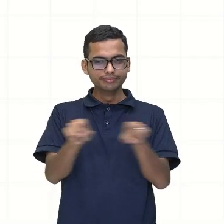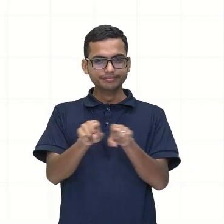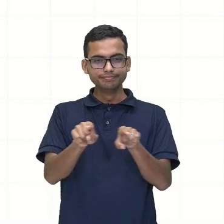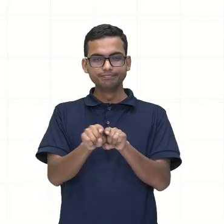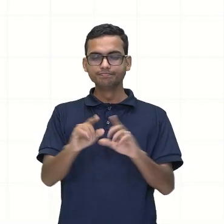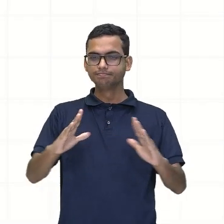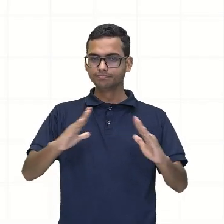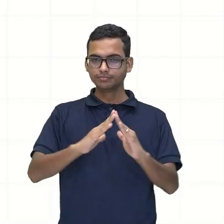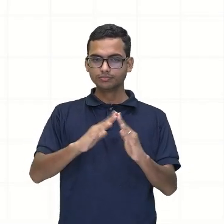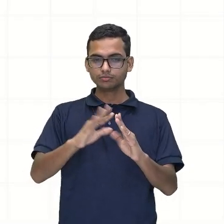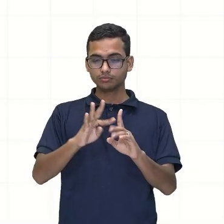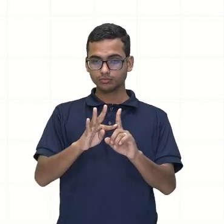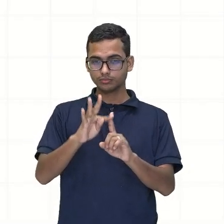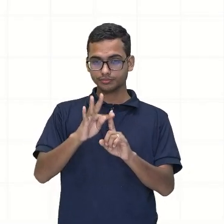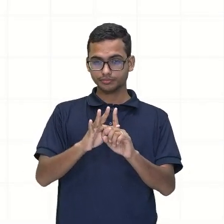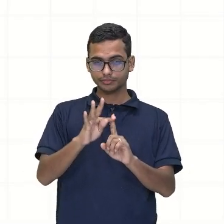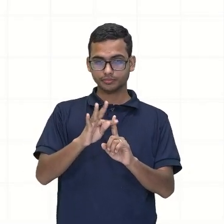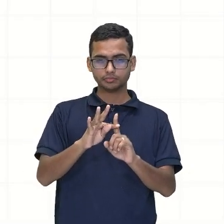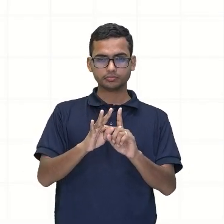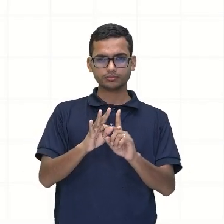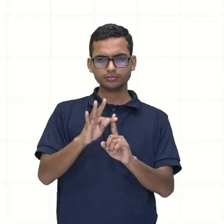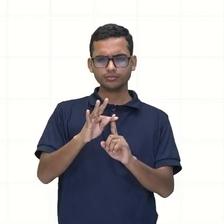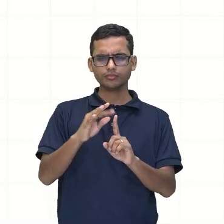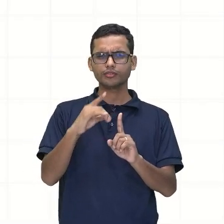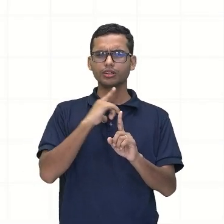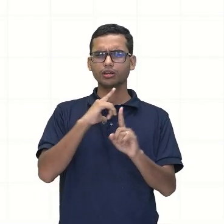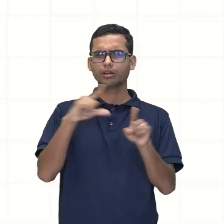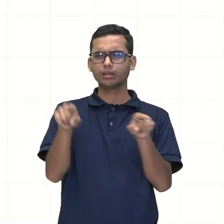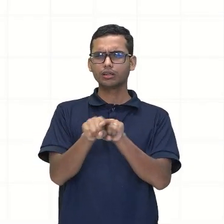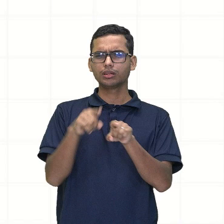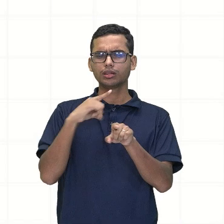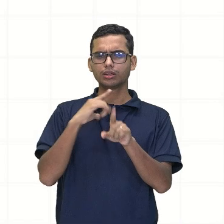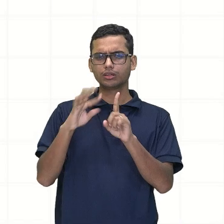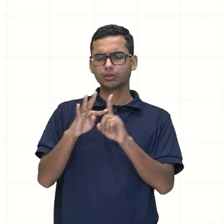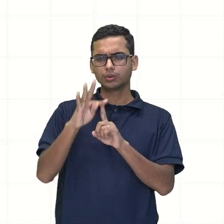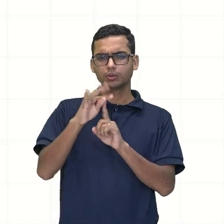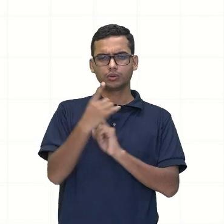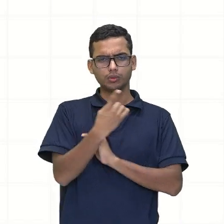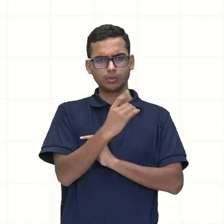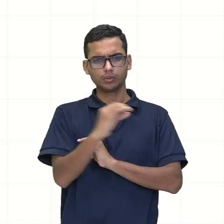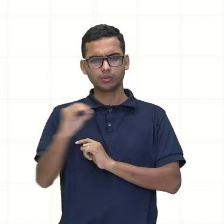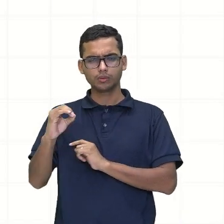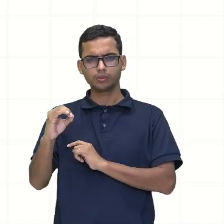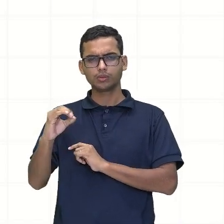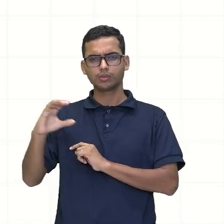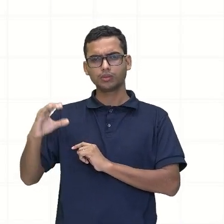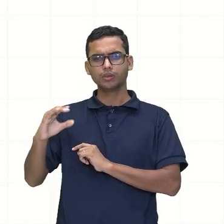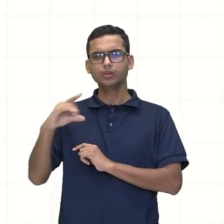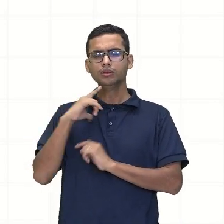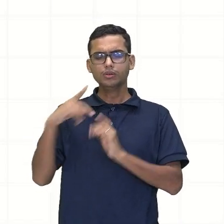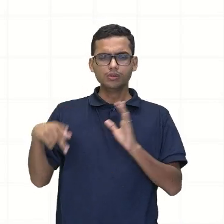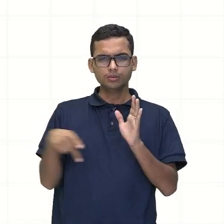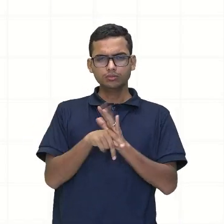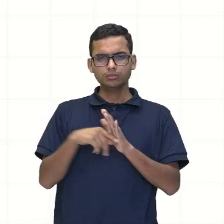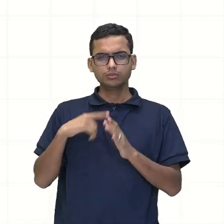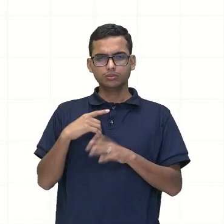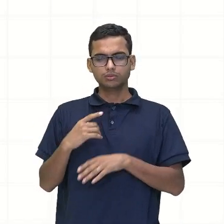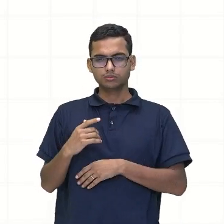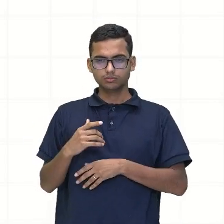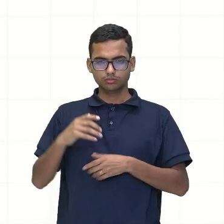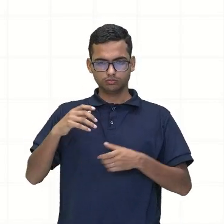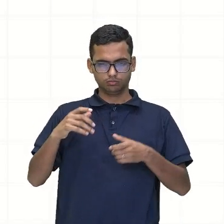né, temperaturas acima de 100 graus Celsius, que é no caso do nosso